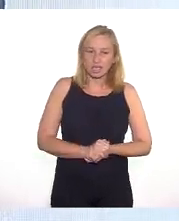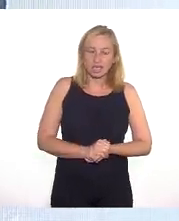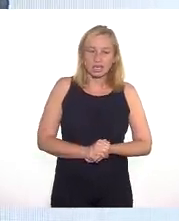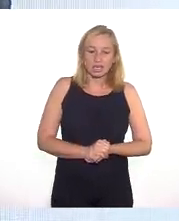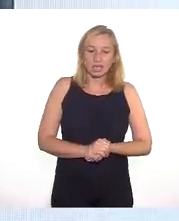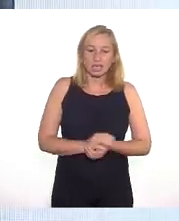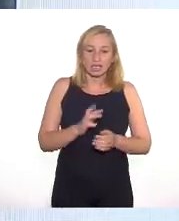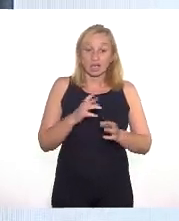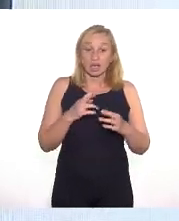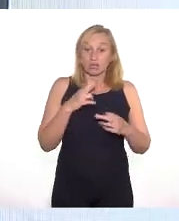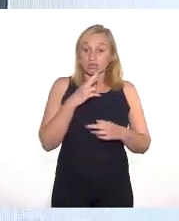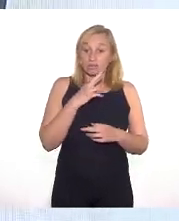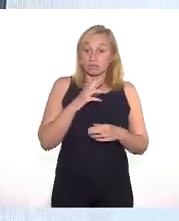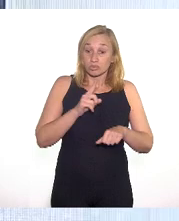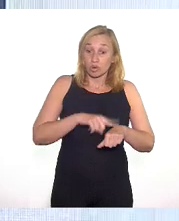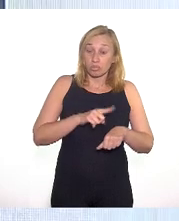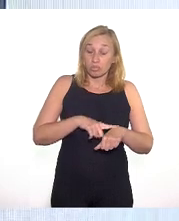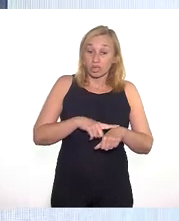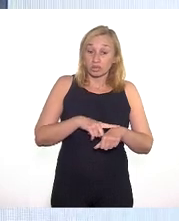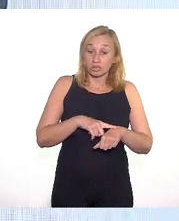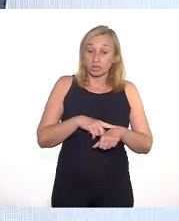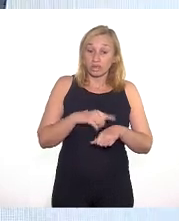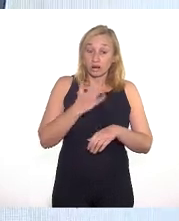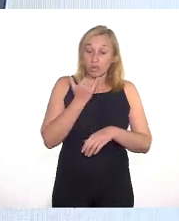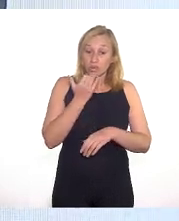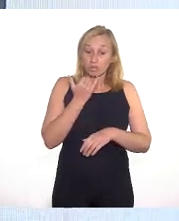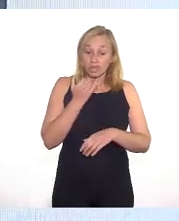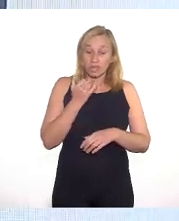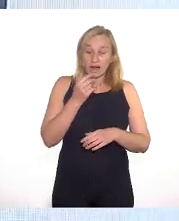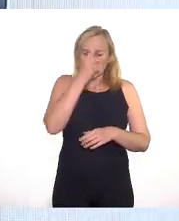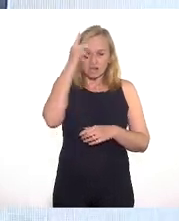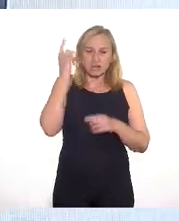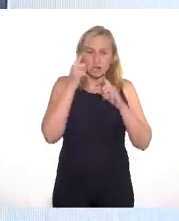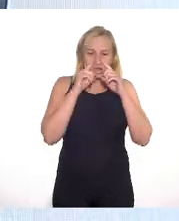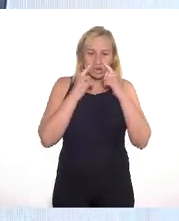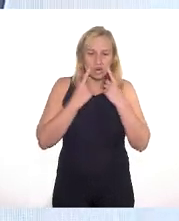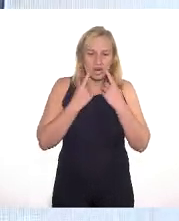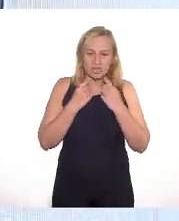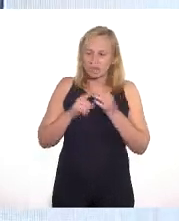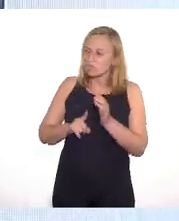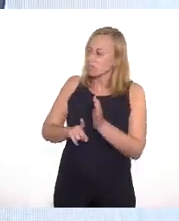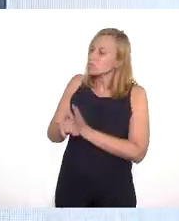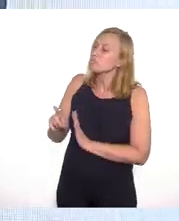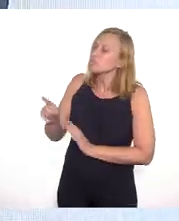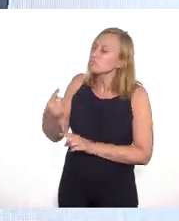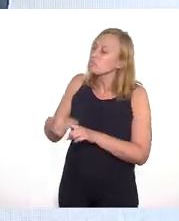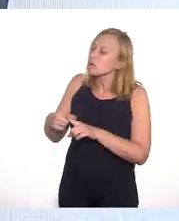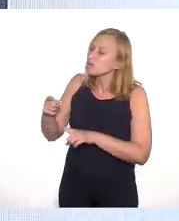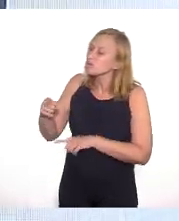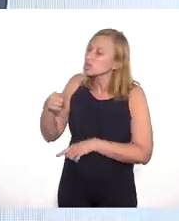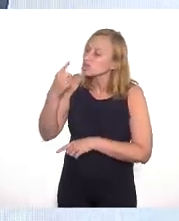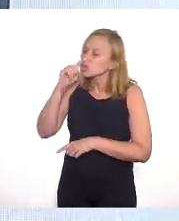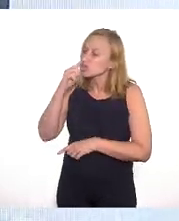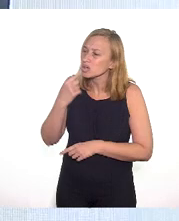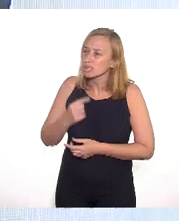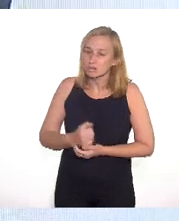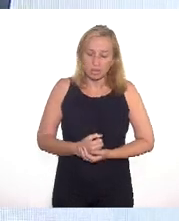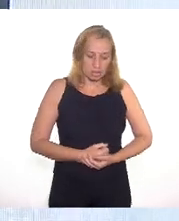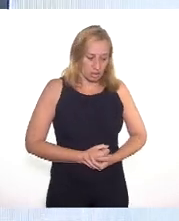a almoçar. E a pessoa estava chorando almoçando e a pessoa perguntou por que, que ela estava chorando. E a moça